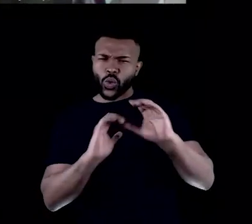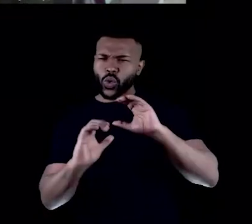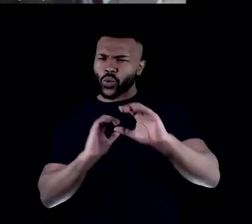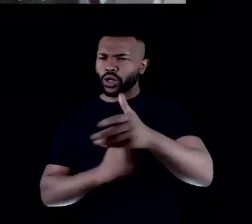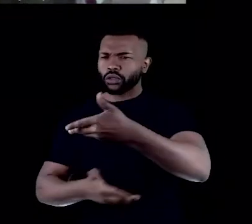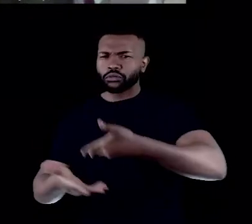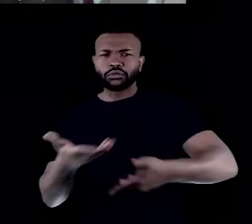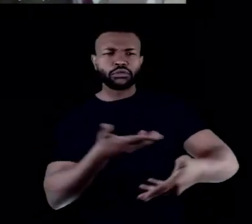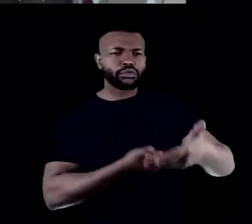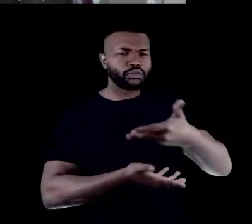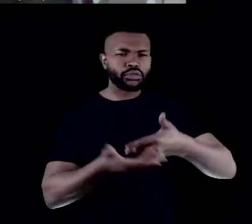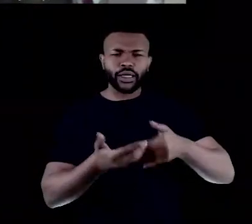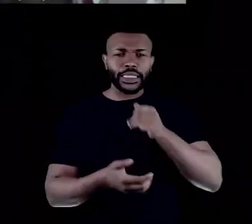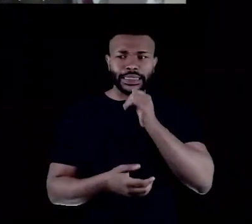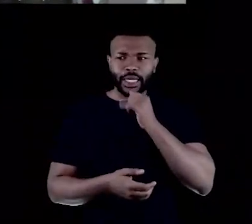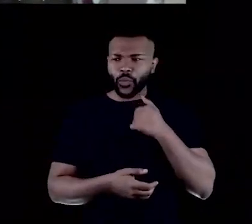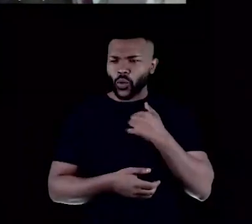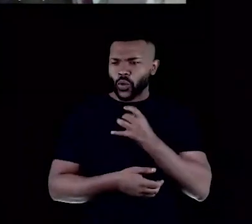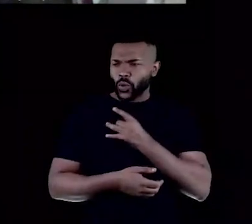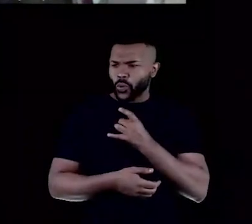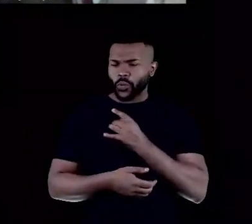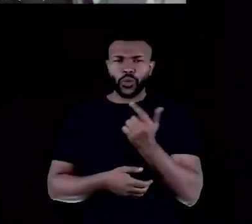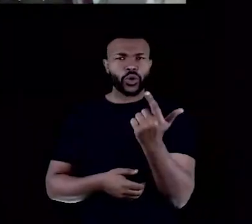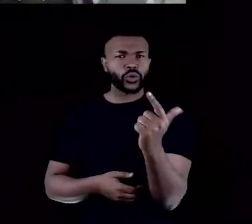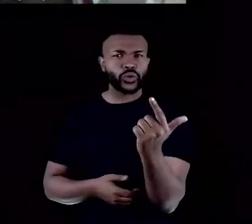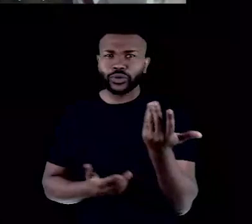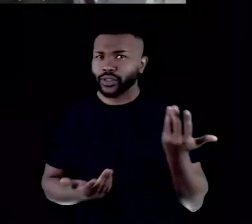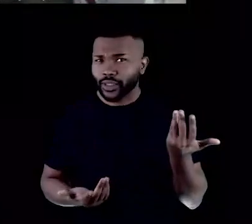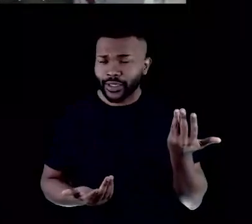se comunicar com os outros sem ser pelo espectro do medo